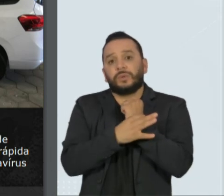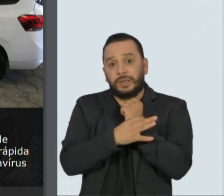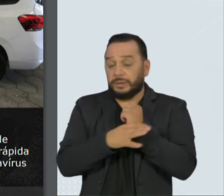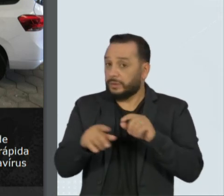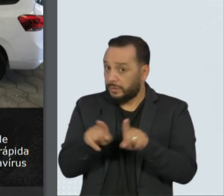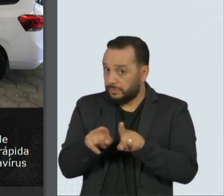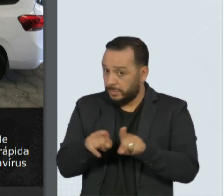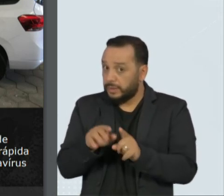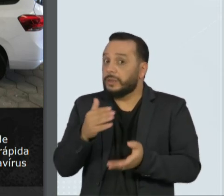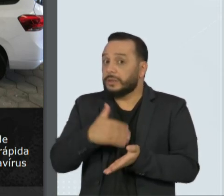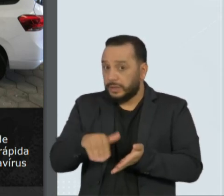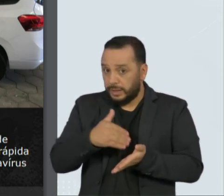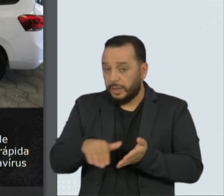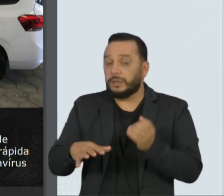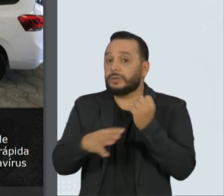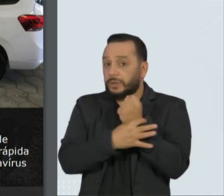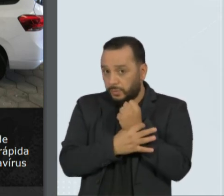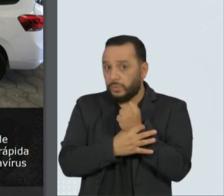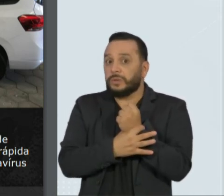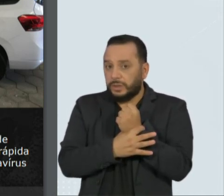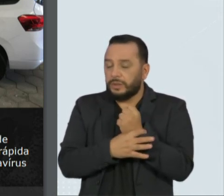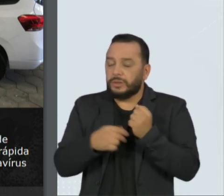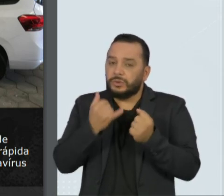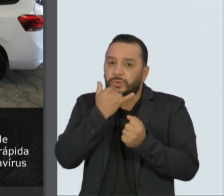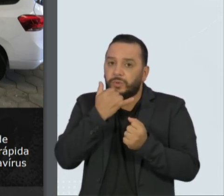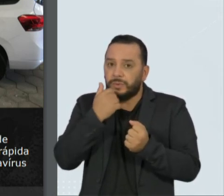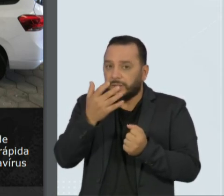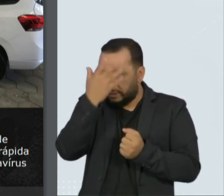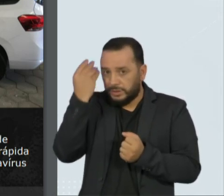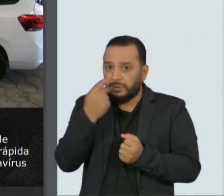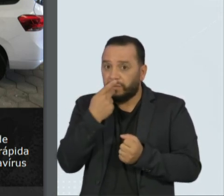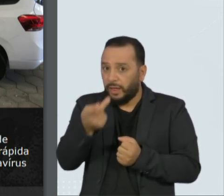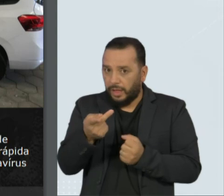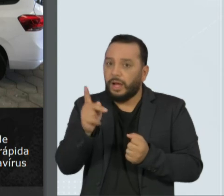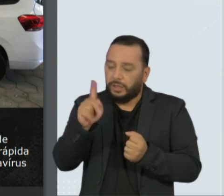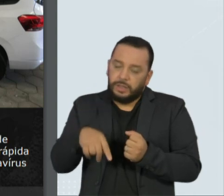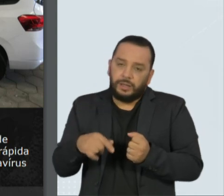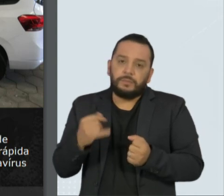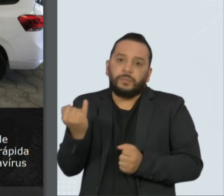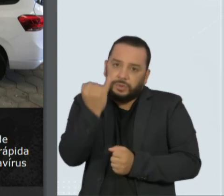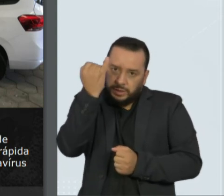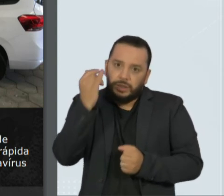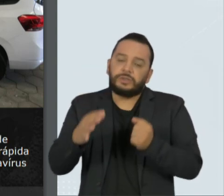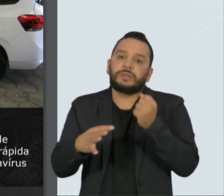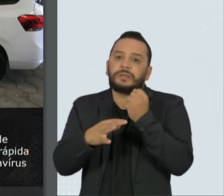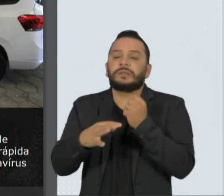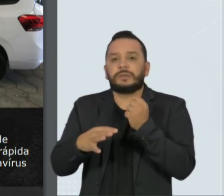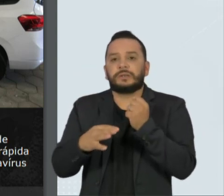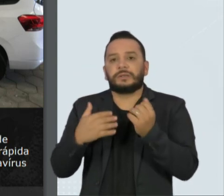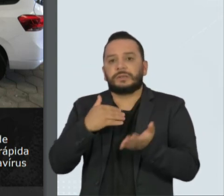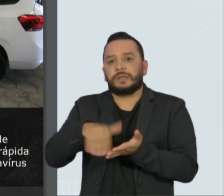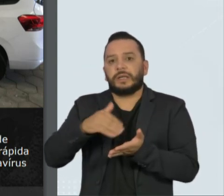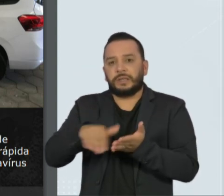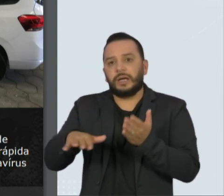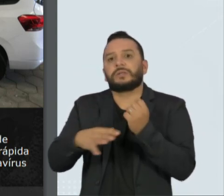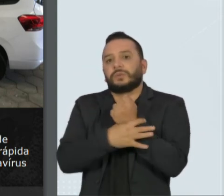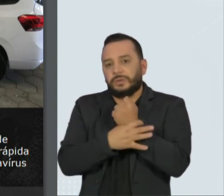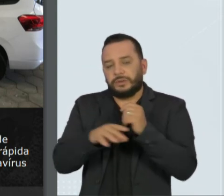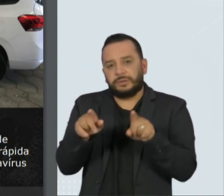Segurança, o General Campos, por falha, mas eu menciono agora, tanto na capital como no